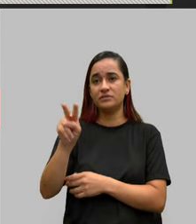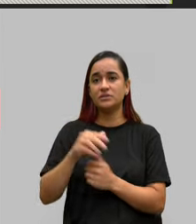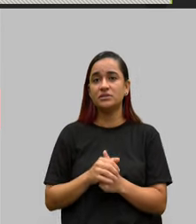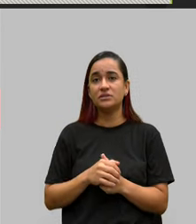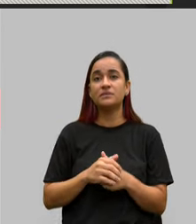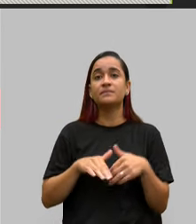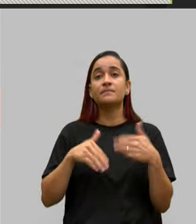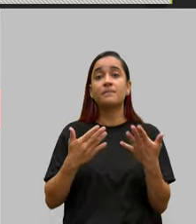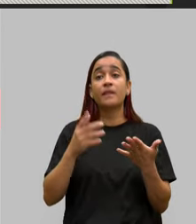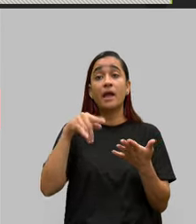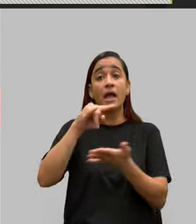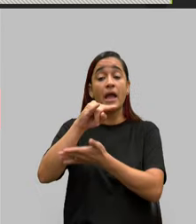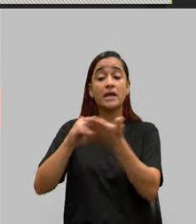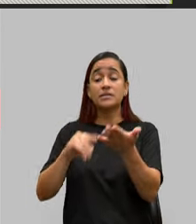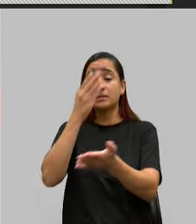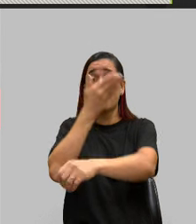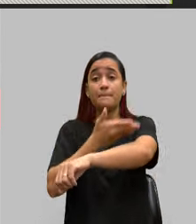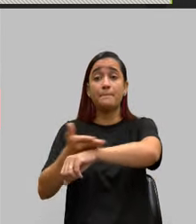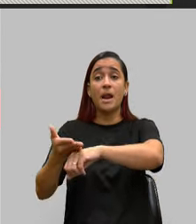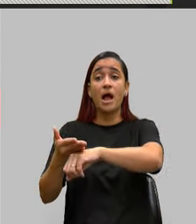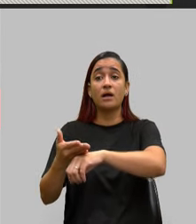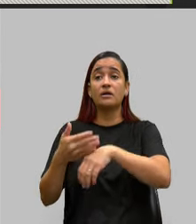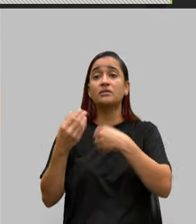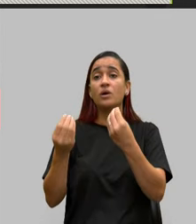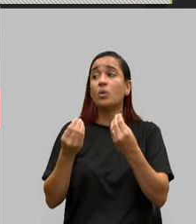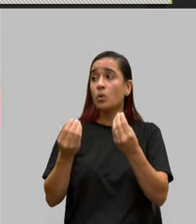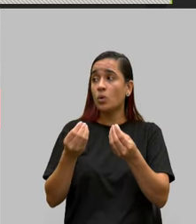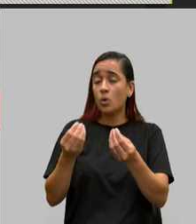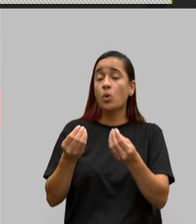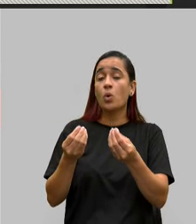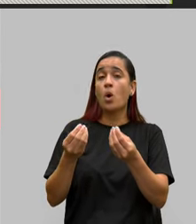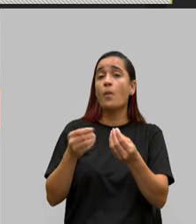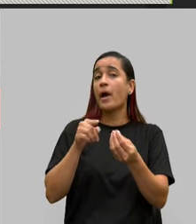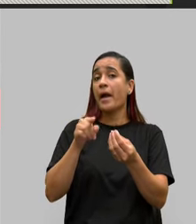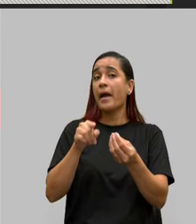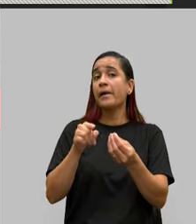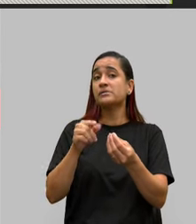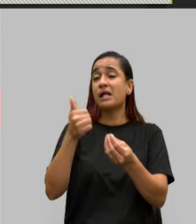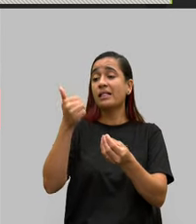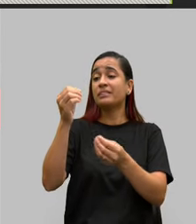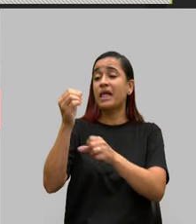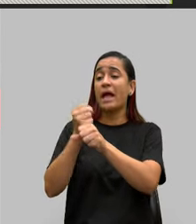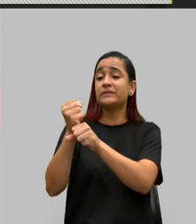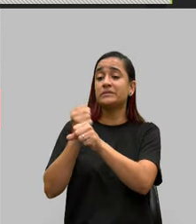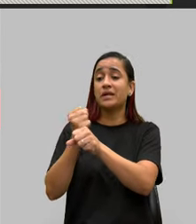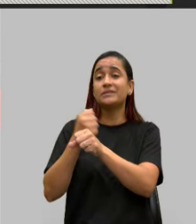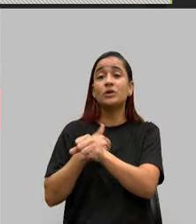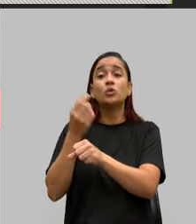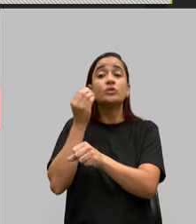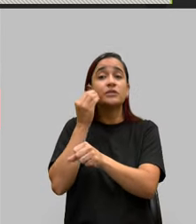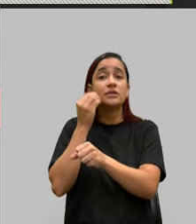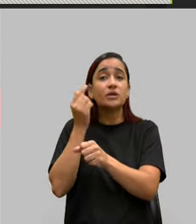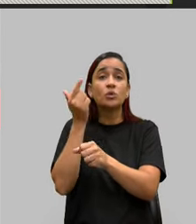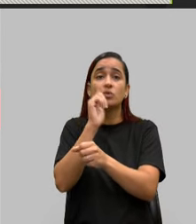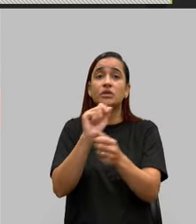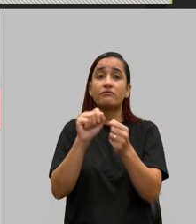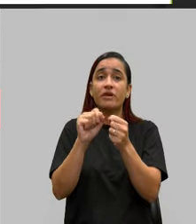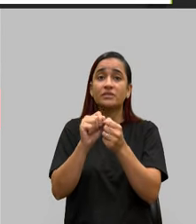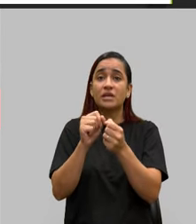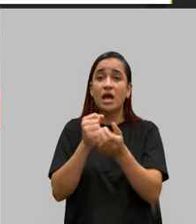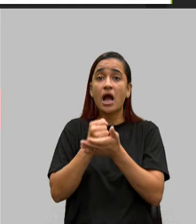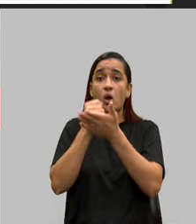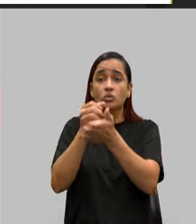dizer que regulamentação que é essa tem 10 anos que eu tô tentando fazer ajudar contribuir para uma regulamentação E é assim que